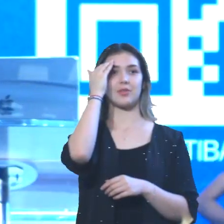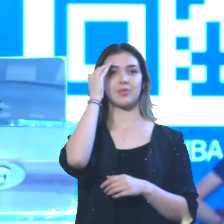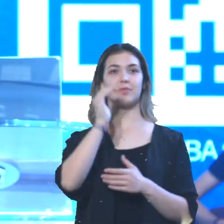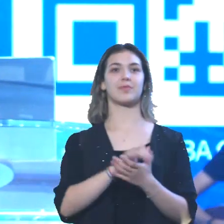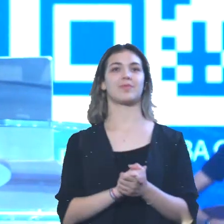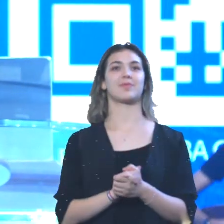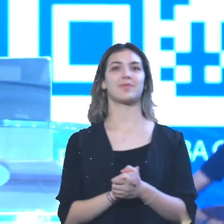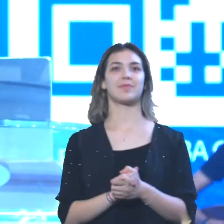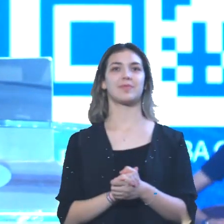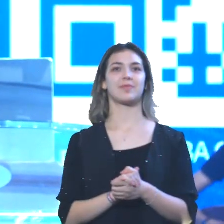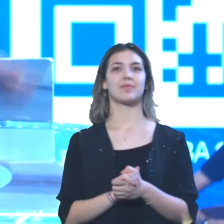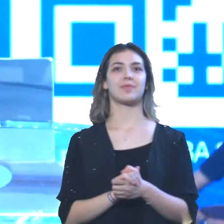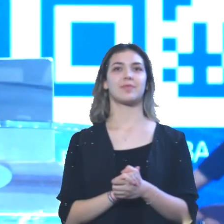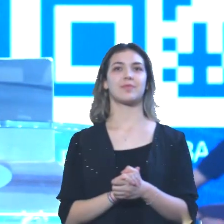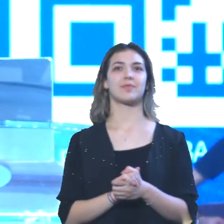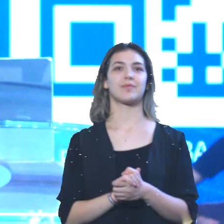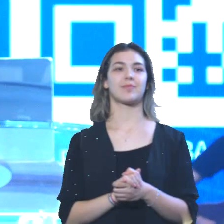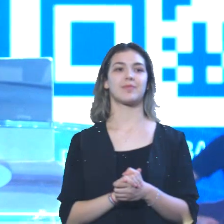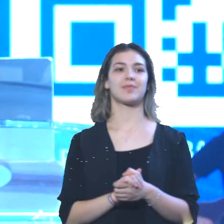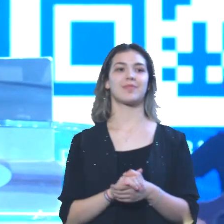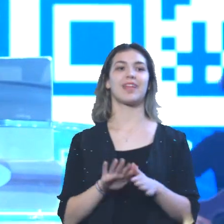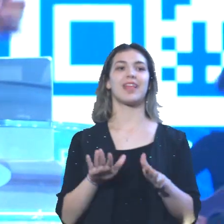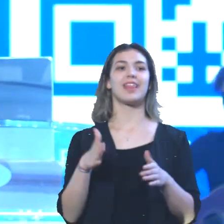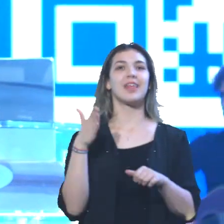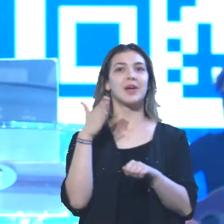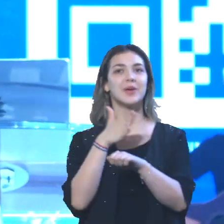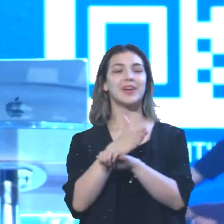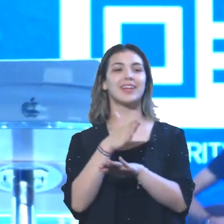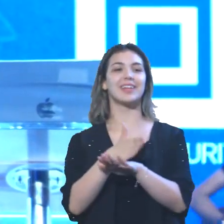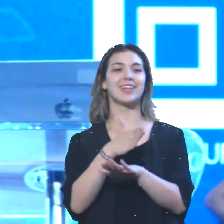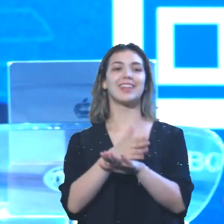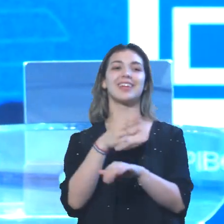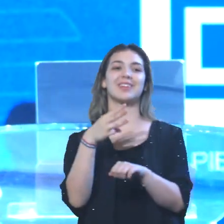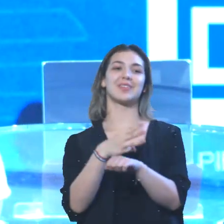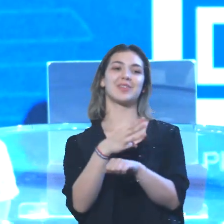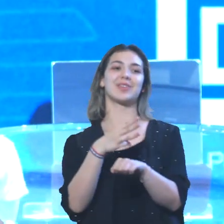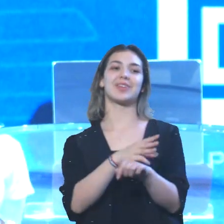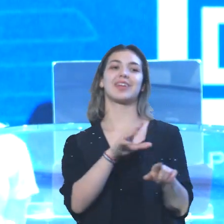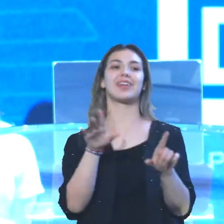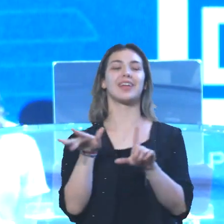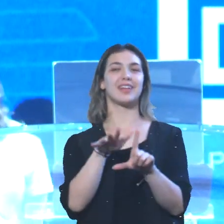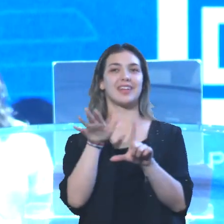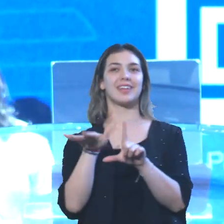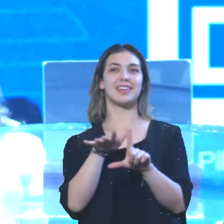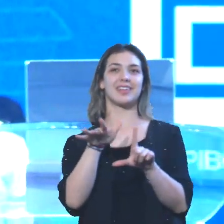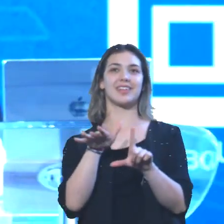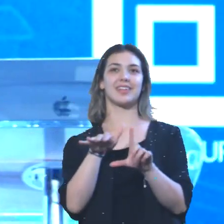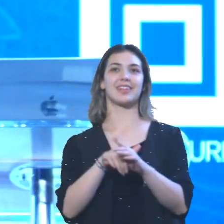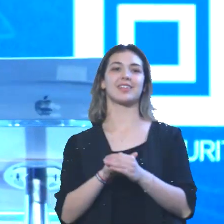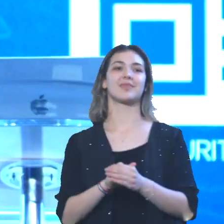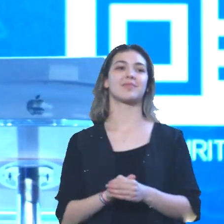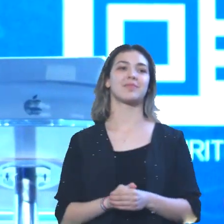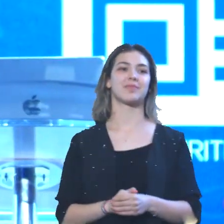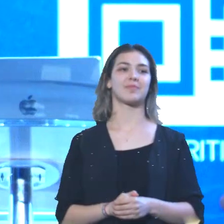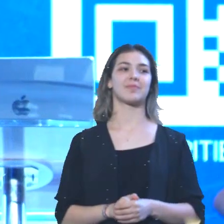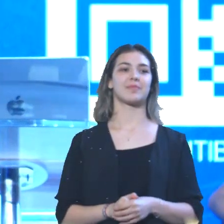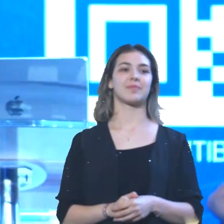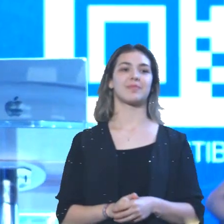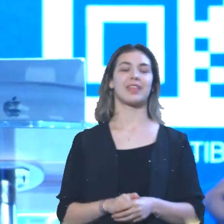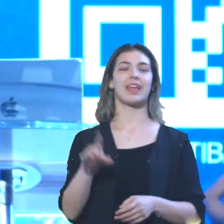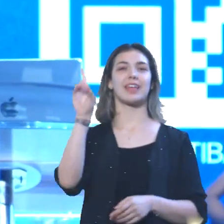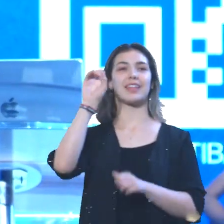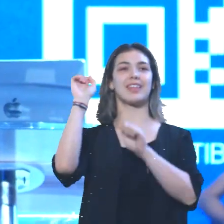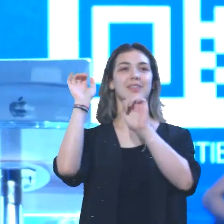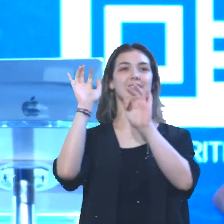daqui sem antes entrar nesse grupo de WhatsApp. Se você deixou o seu celular, volta para lá e aponta seu celular para lá. E Deus